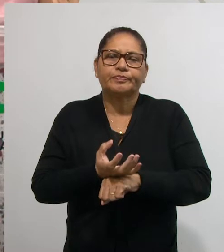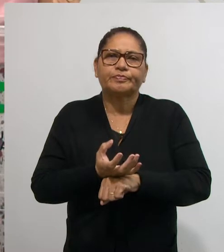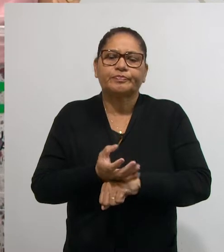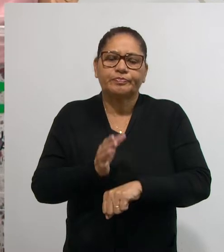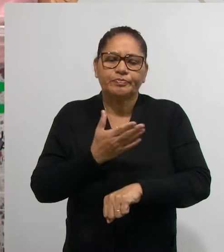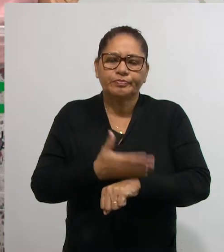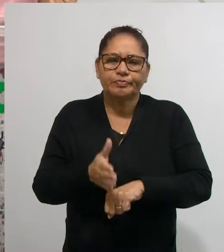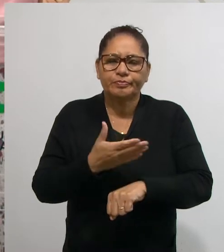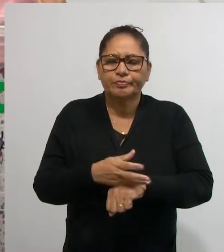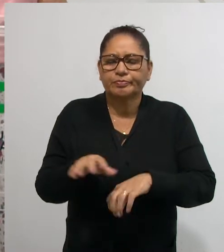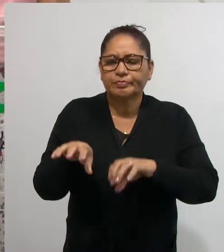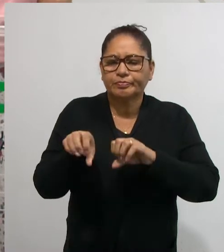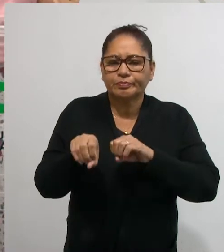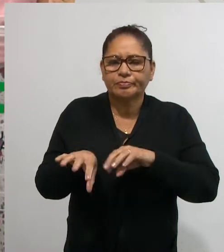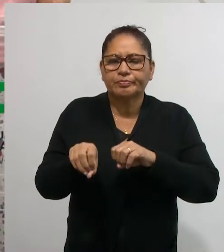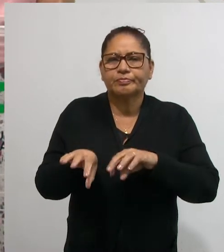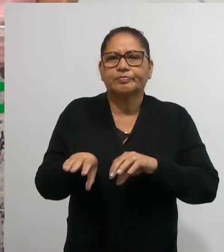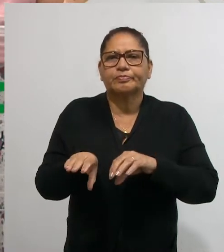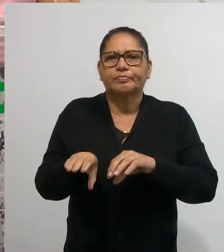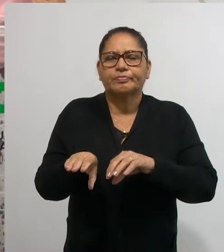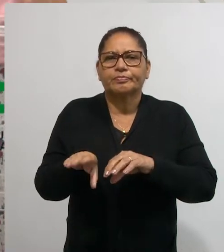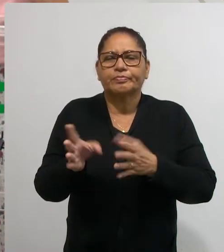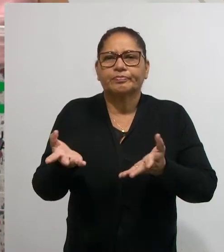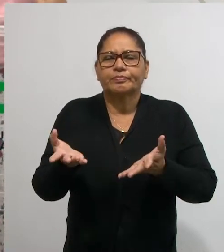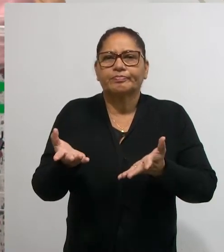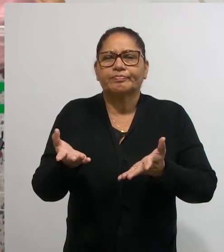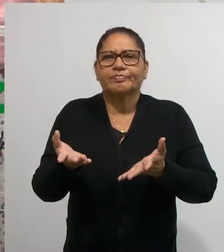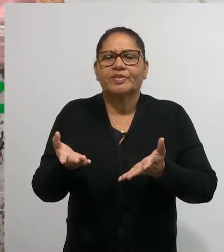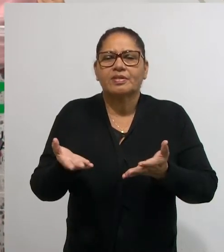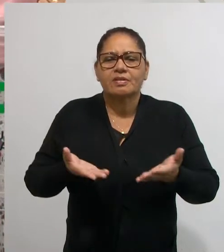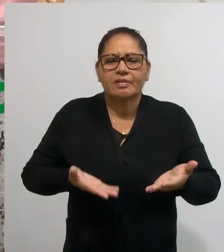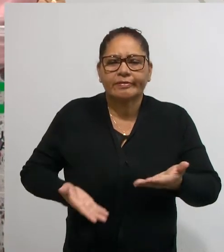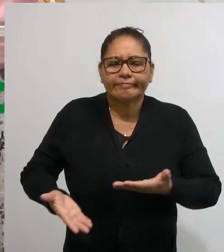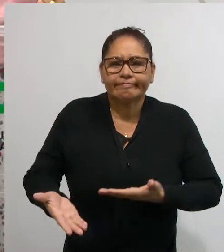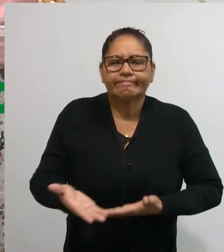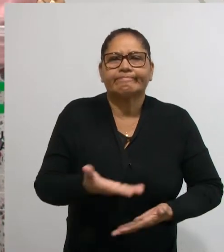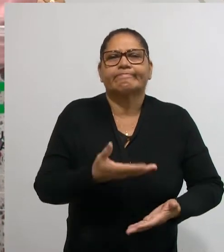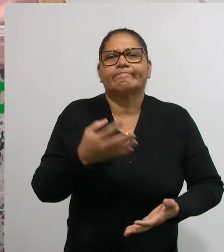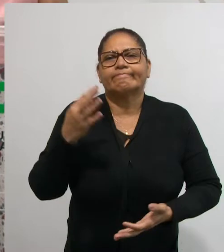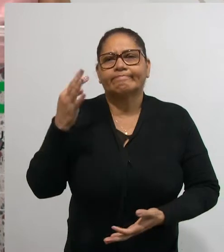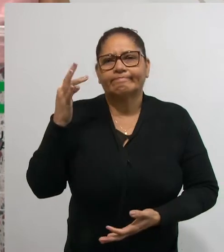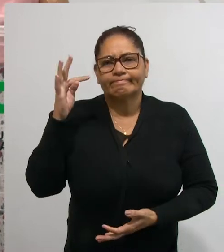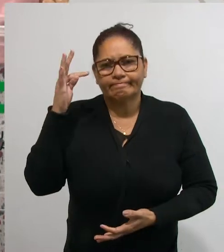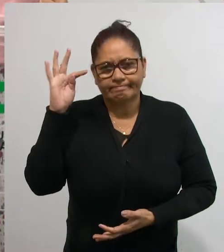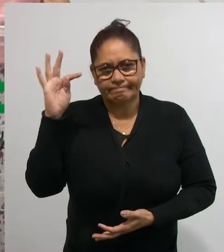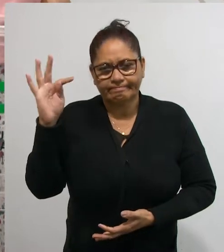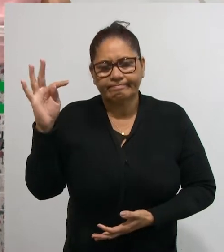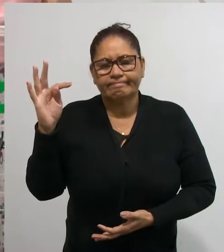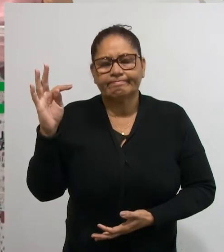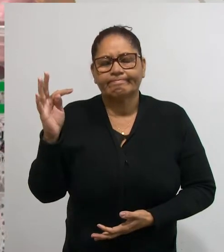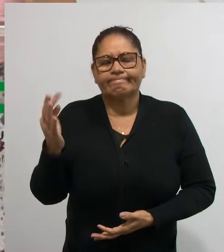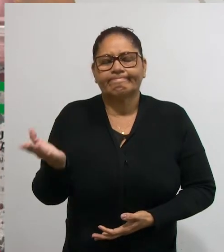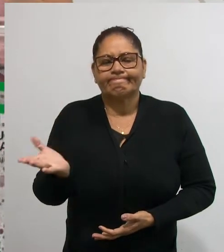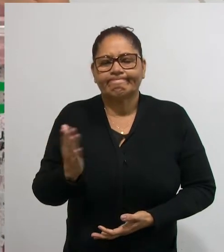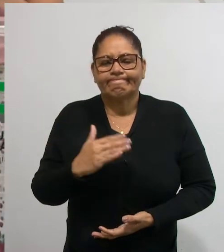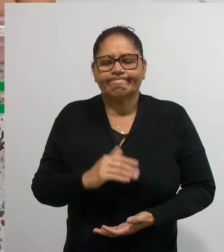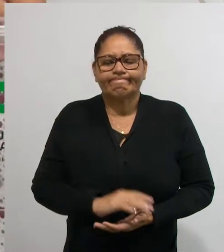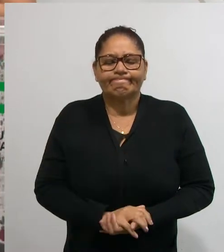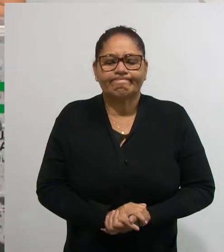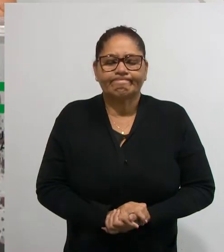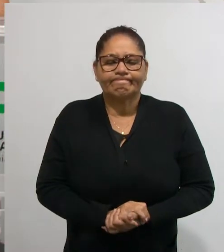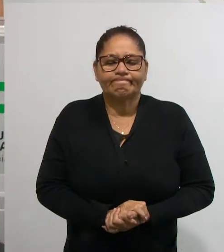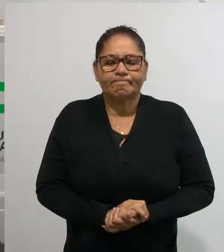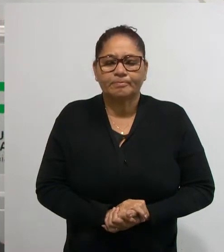práticas educativas, está intrinsecamente relacionada com as teorias. Vamos lá.